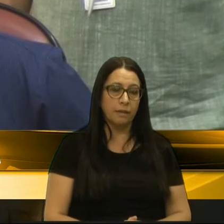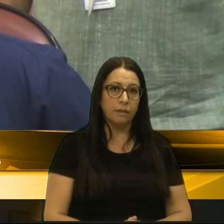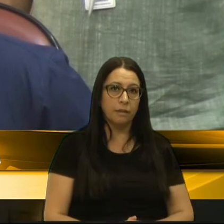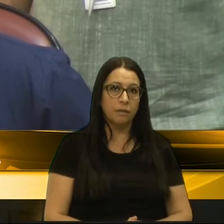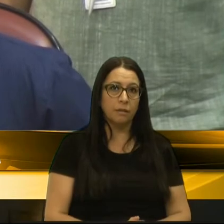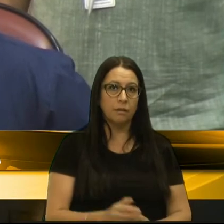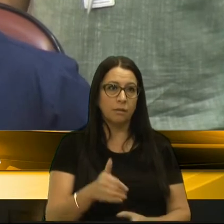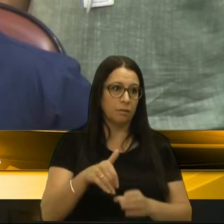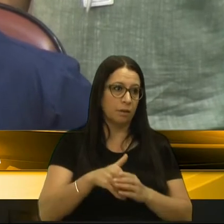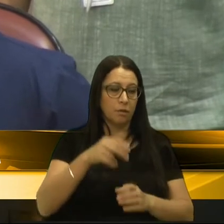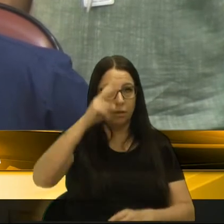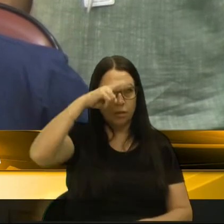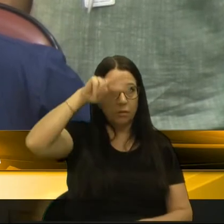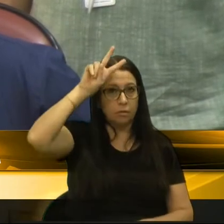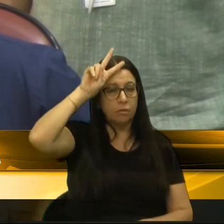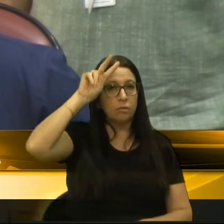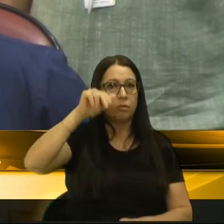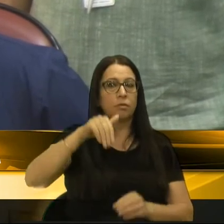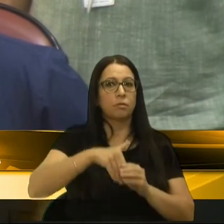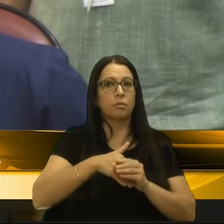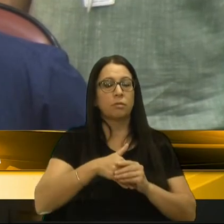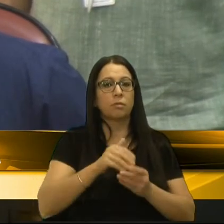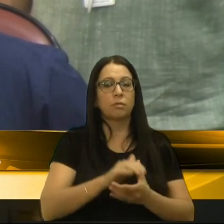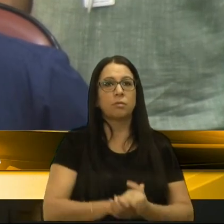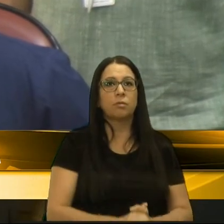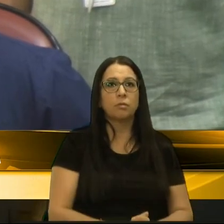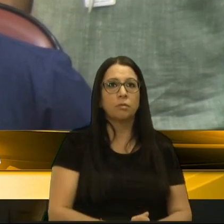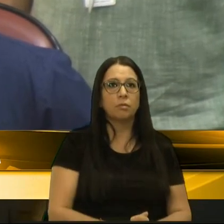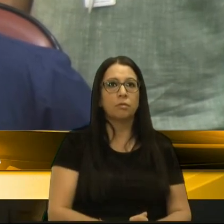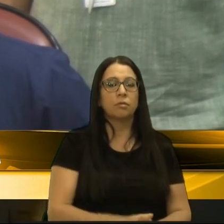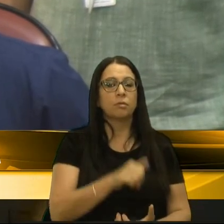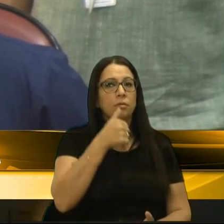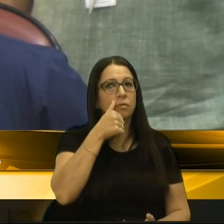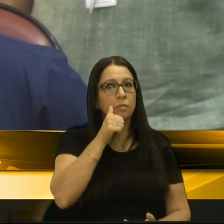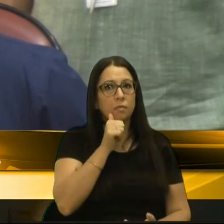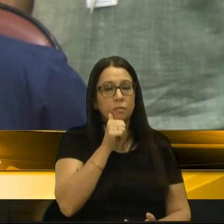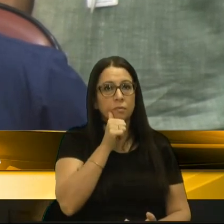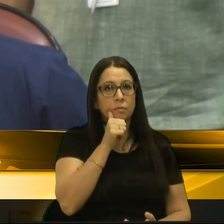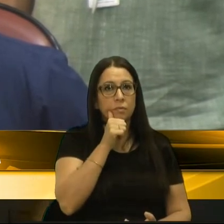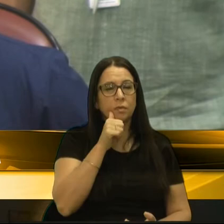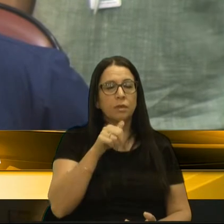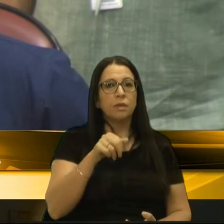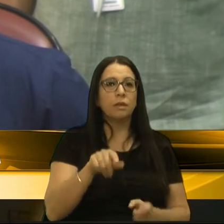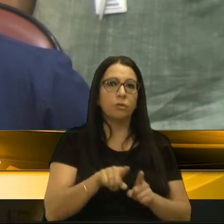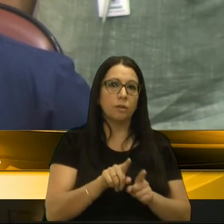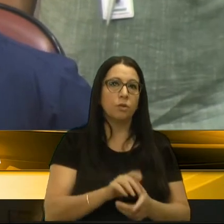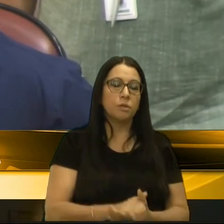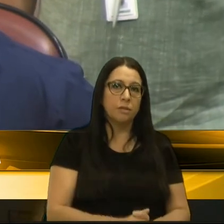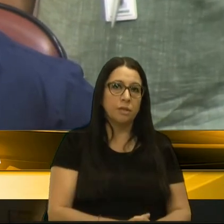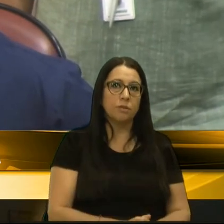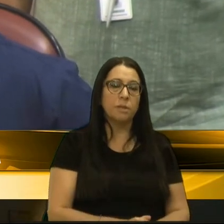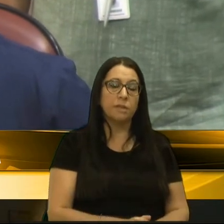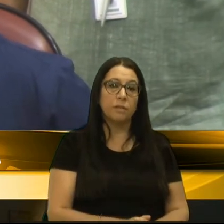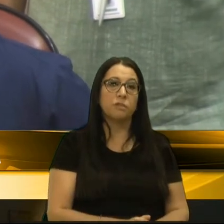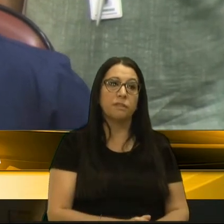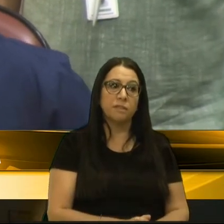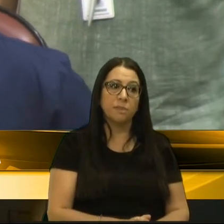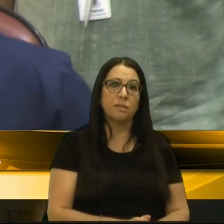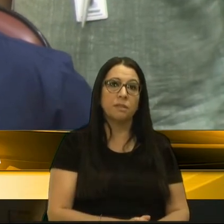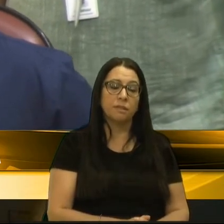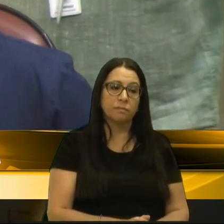Rosa, favorável. Vereadora Gladys Friso, favorável. Paula Iores, favorável. Rafael Bueno, favorável.